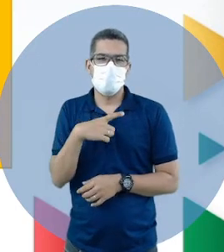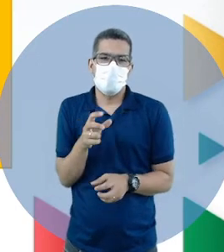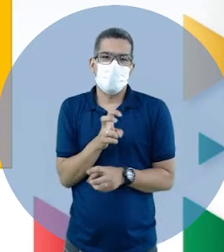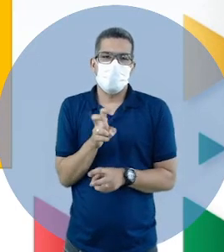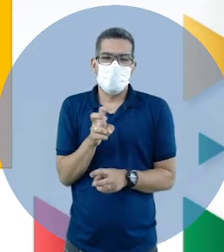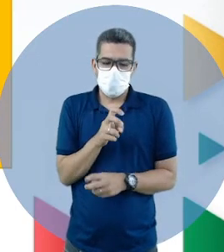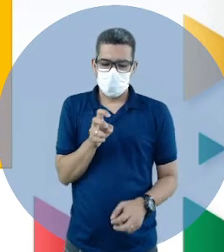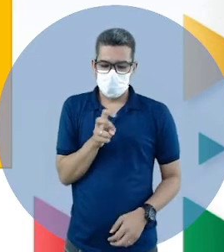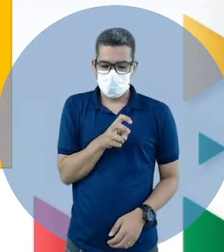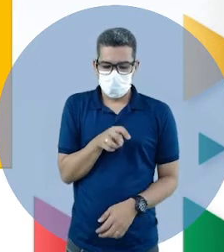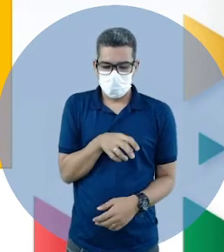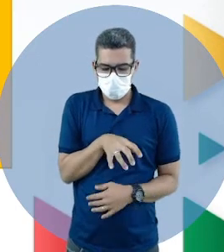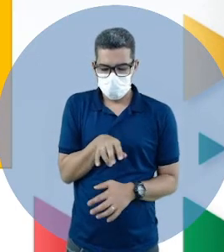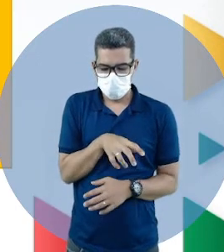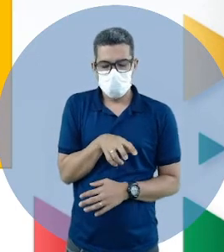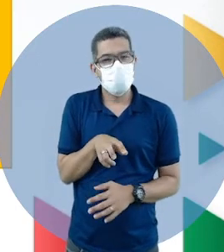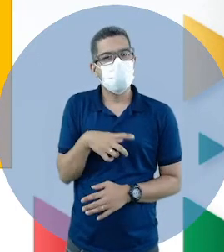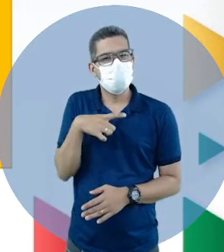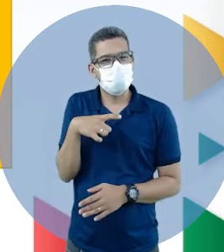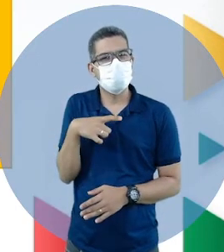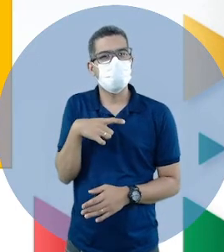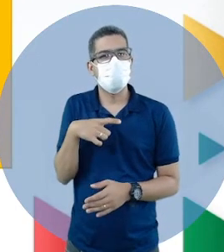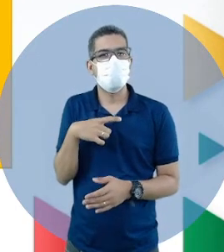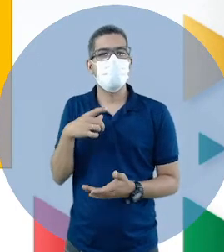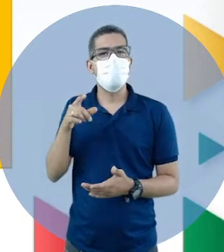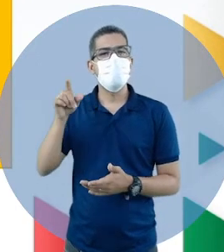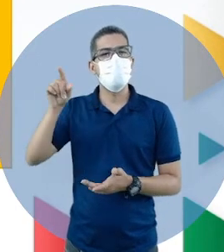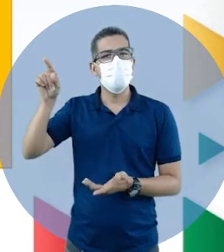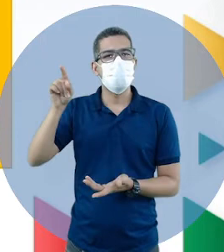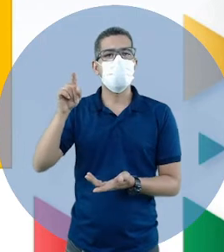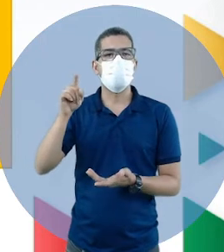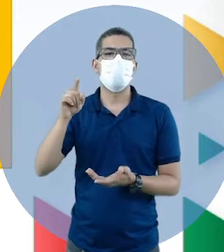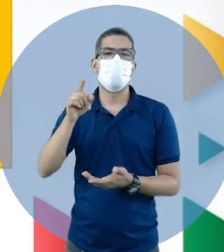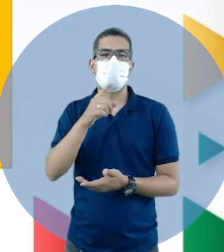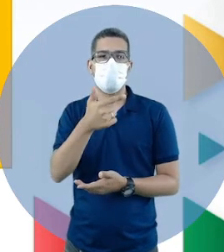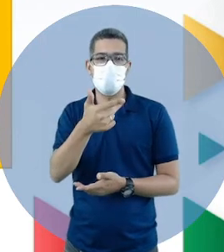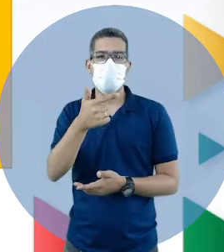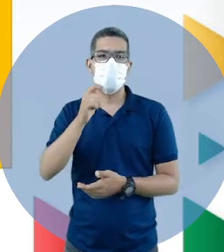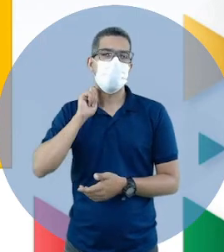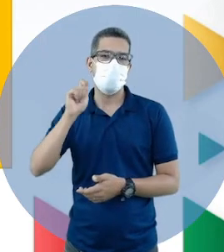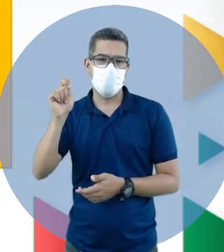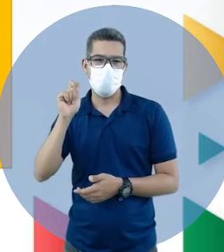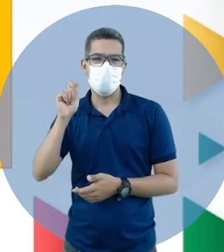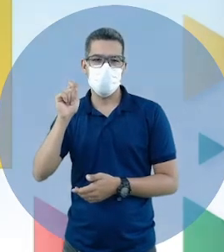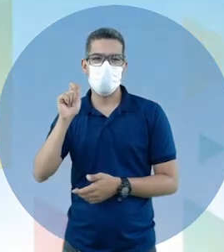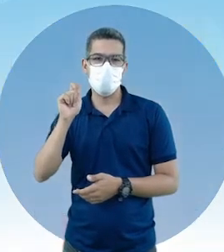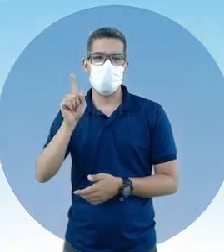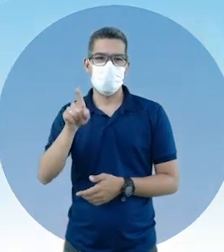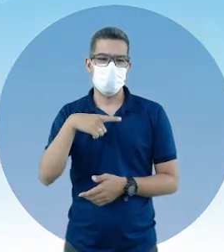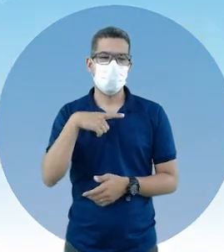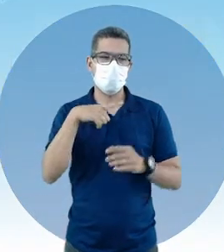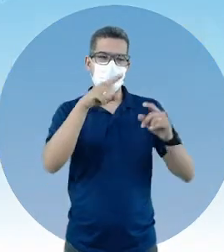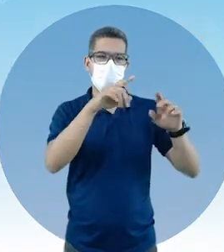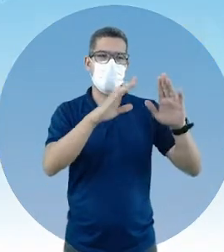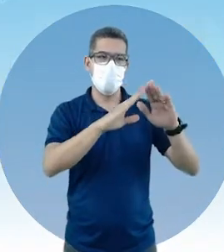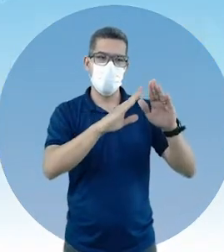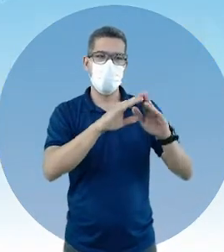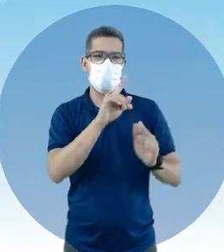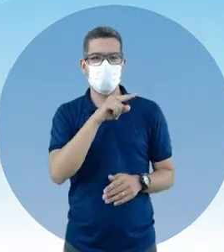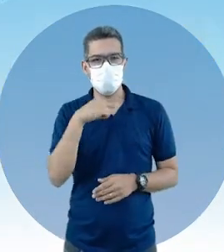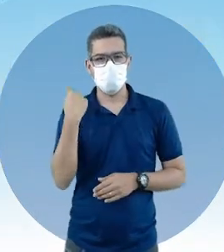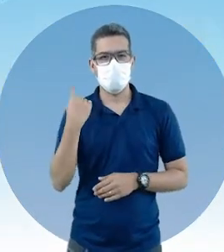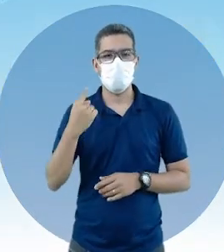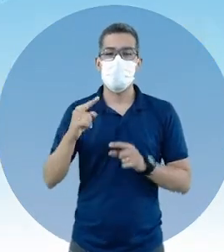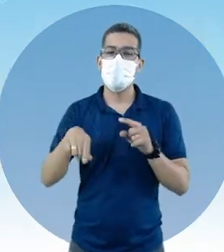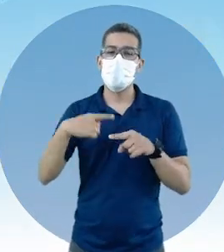16h37. No dia 2 de abril de 2005, em seus aposentos, morreu no Palácio Apostólico. E quem o